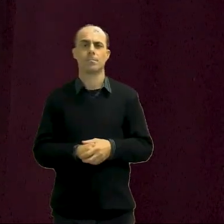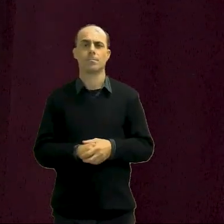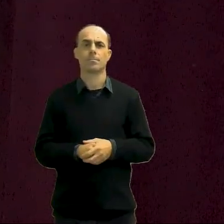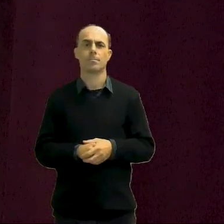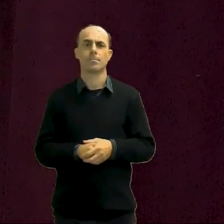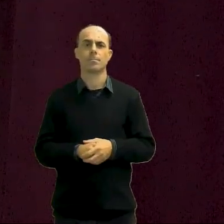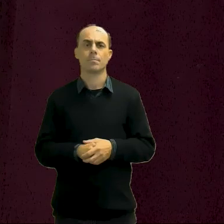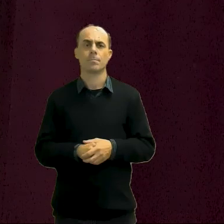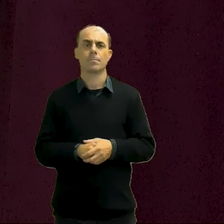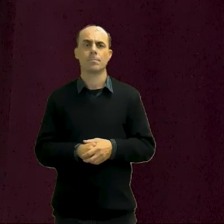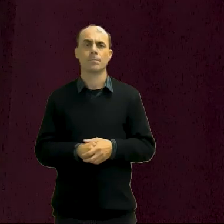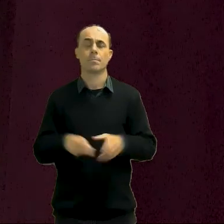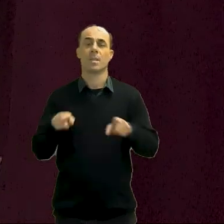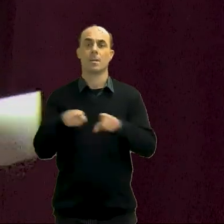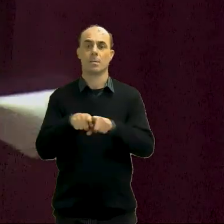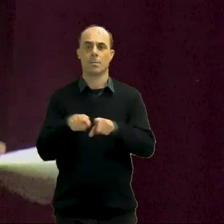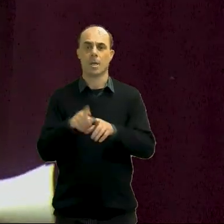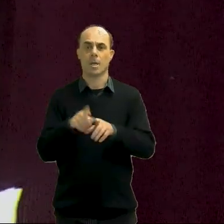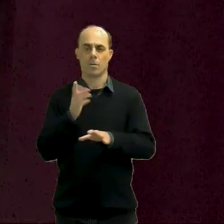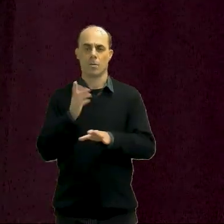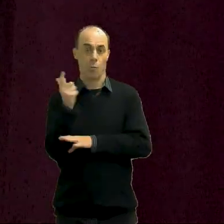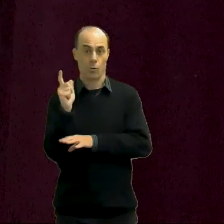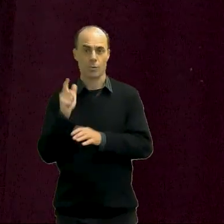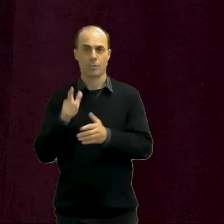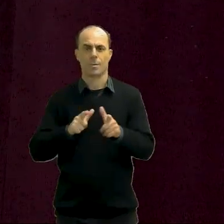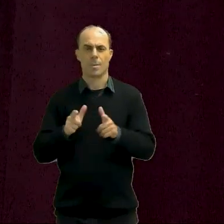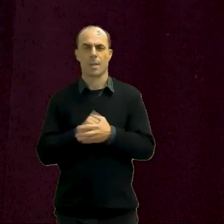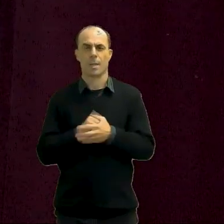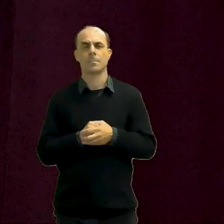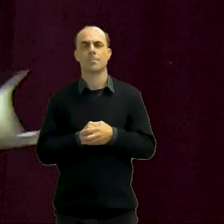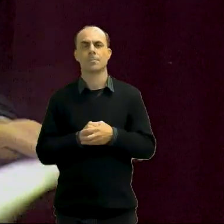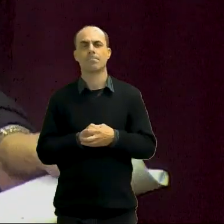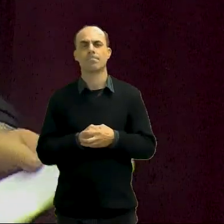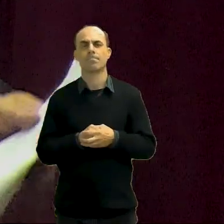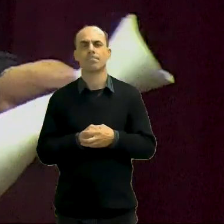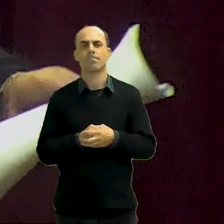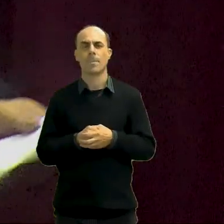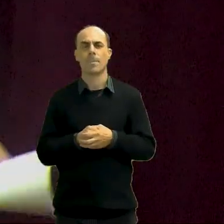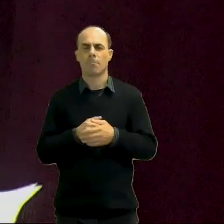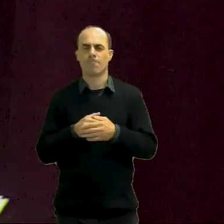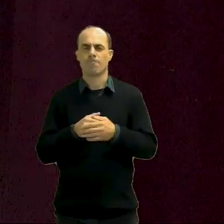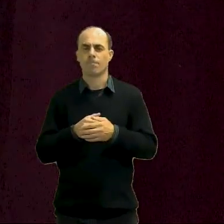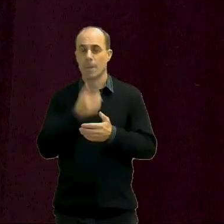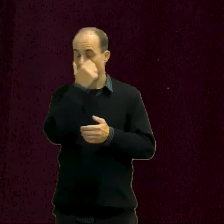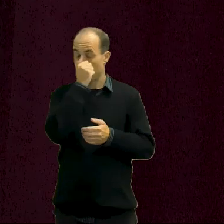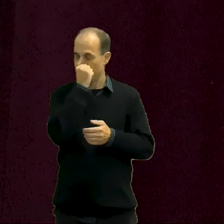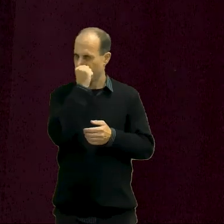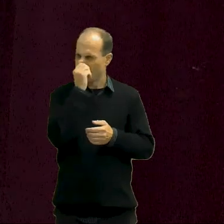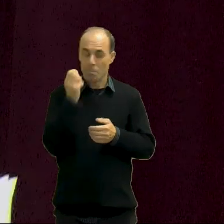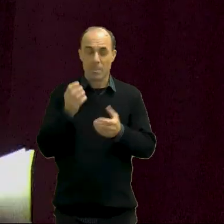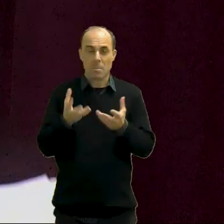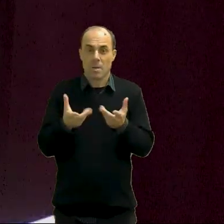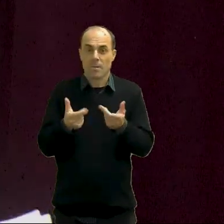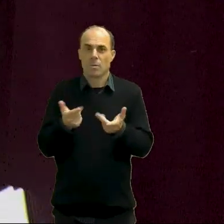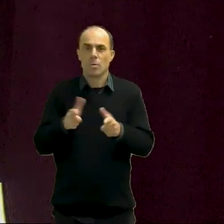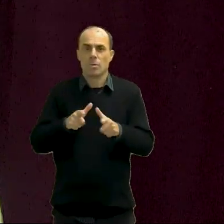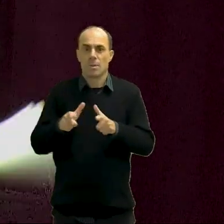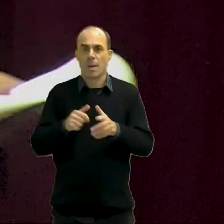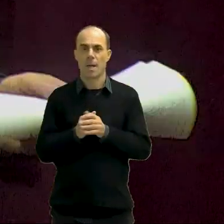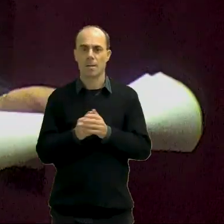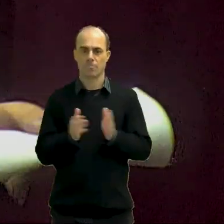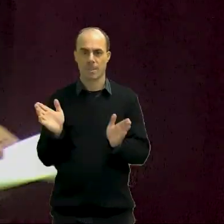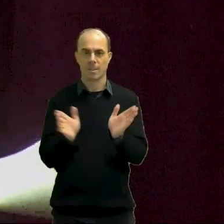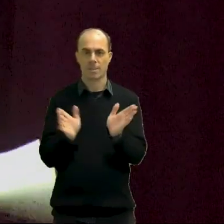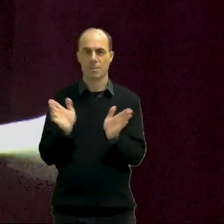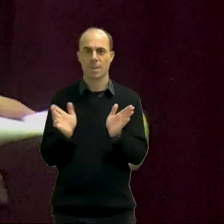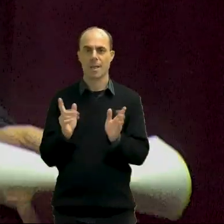e também um trabalho muito impactante que tem é esse da acessibilidade dos prédios né